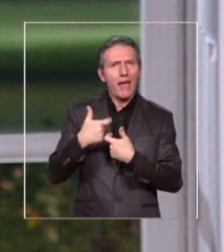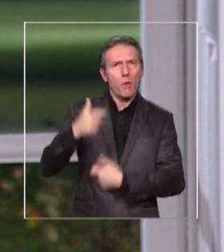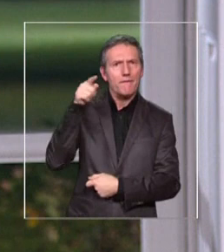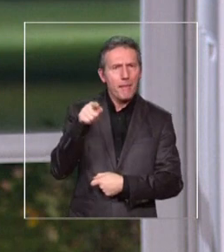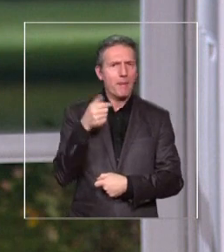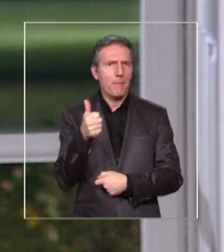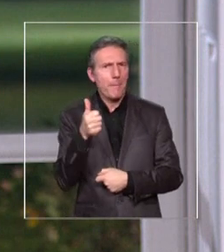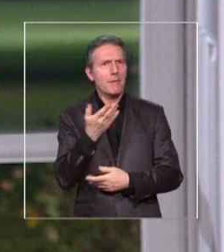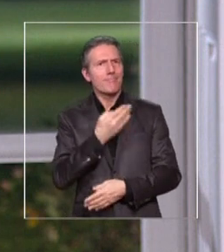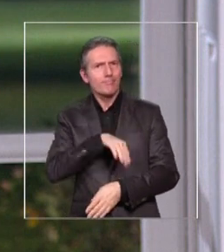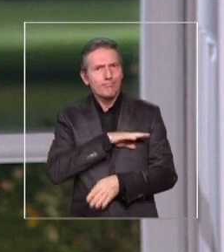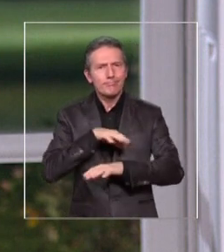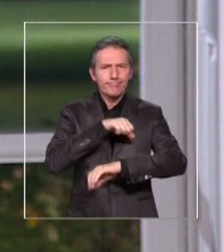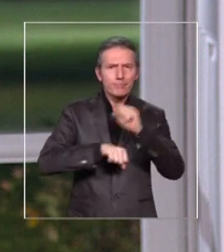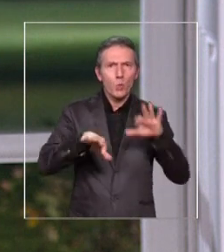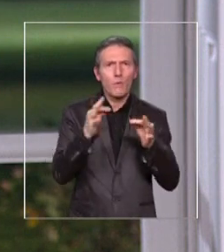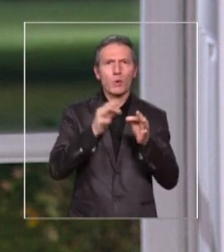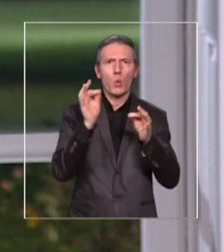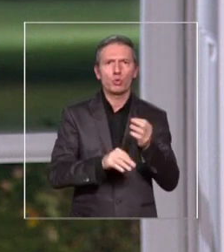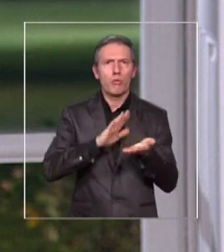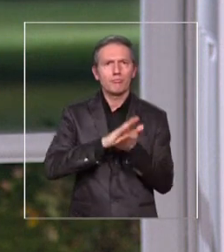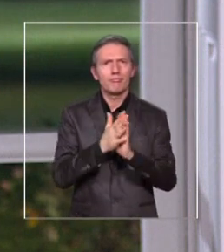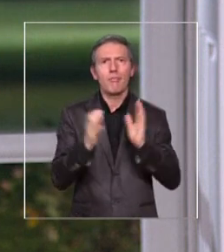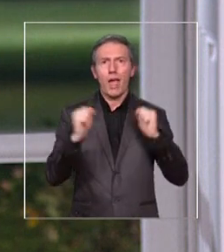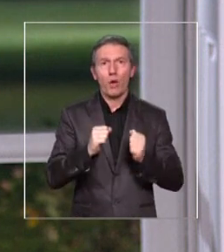filipe que abriu a via por um gol